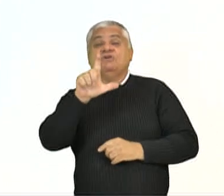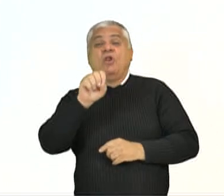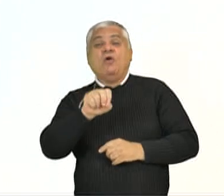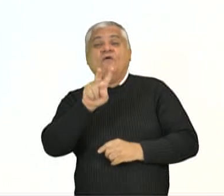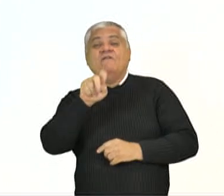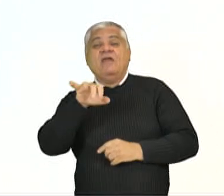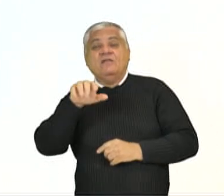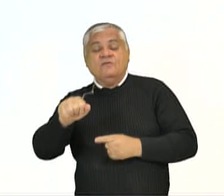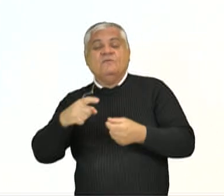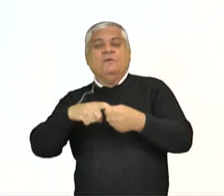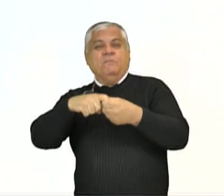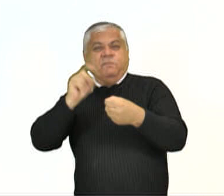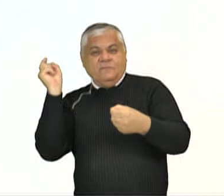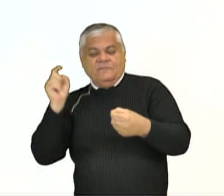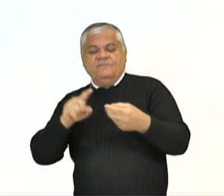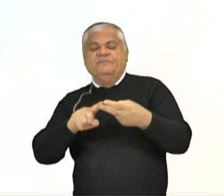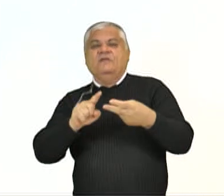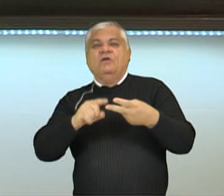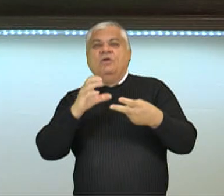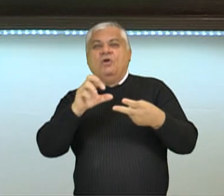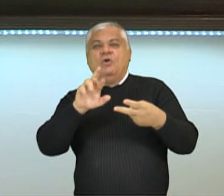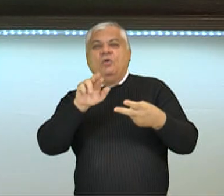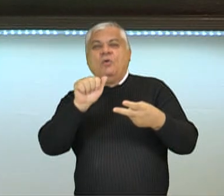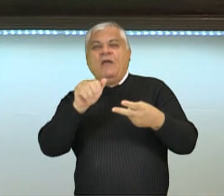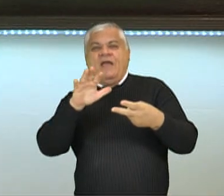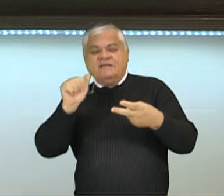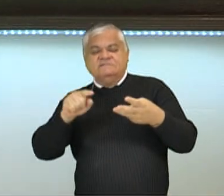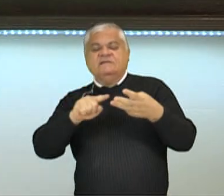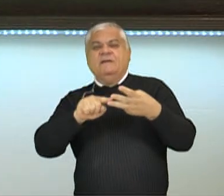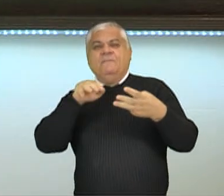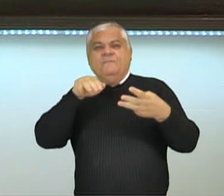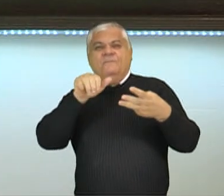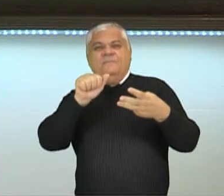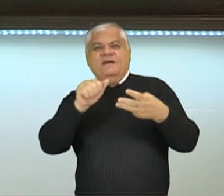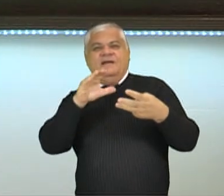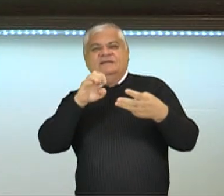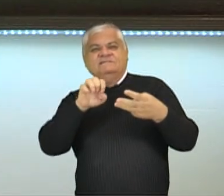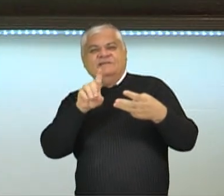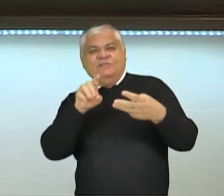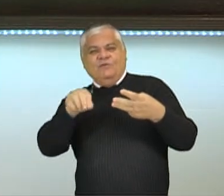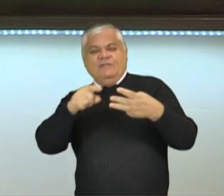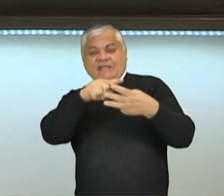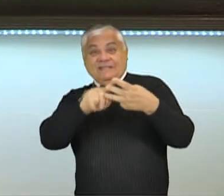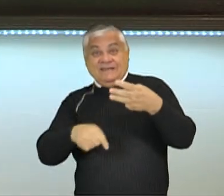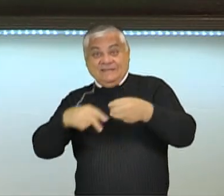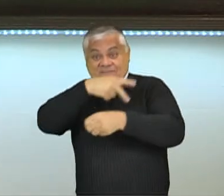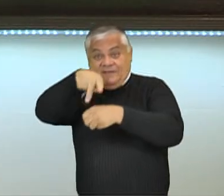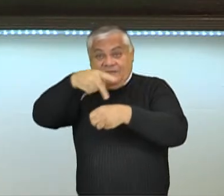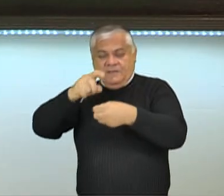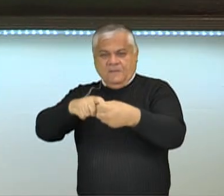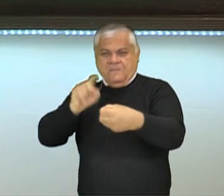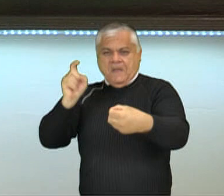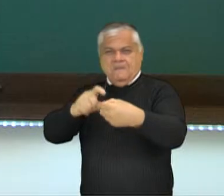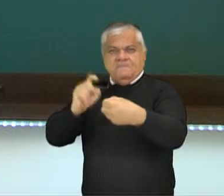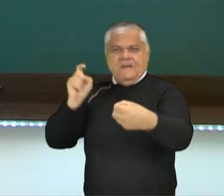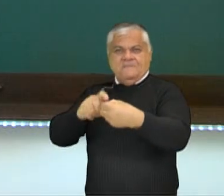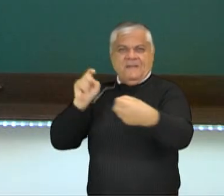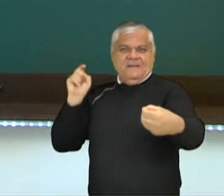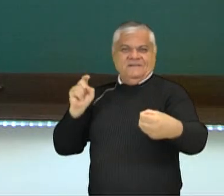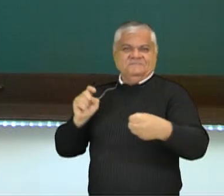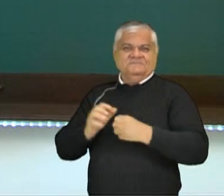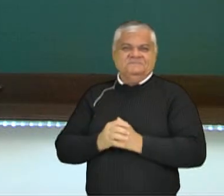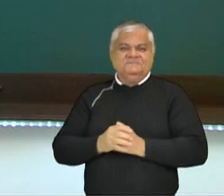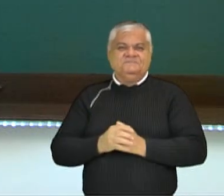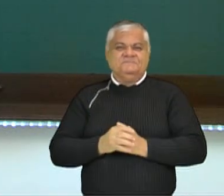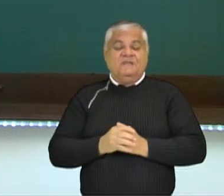que declararam a independência, e a Macedônia, também aproveitando a oportunidade, também declara a sua